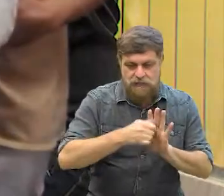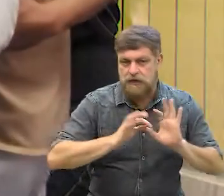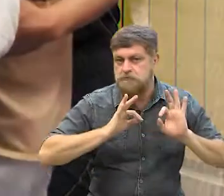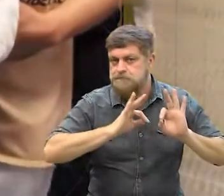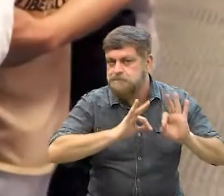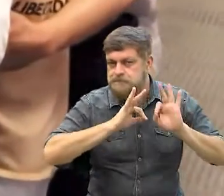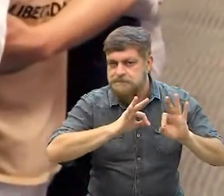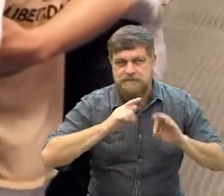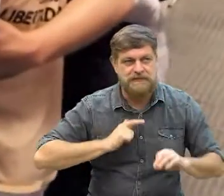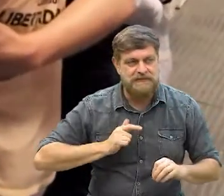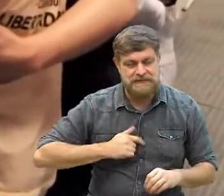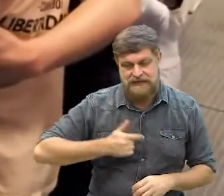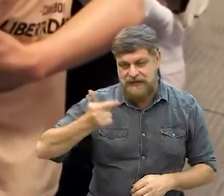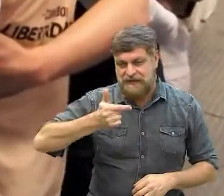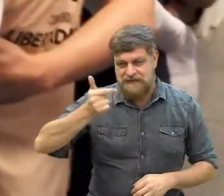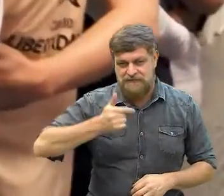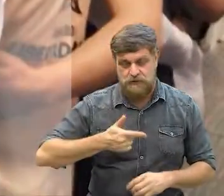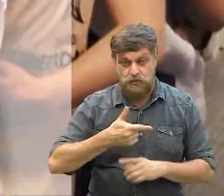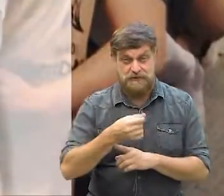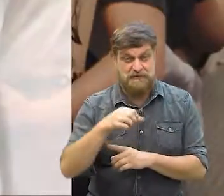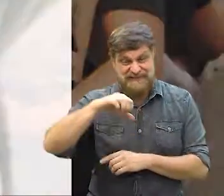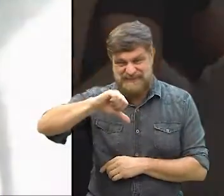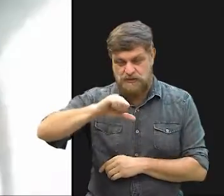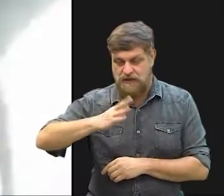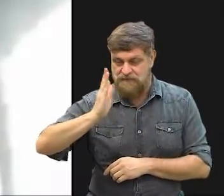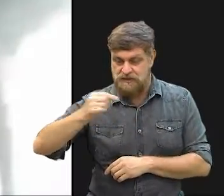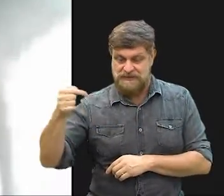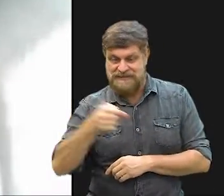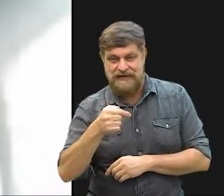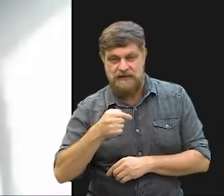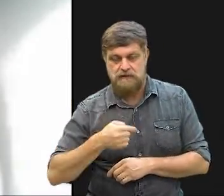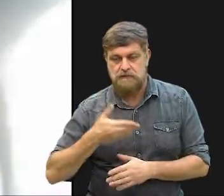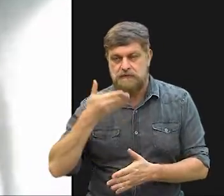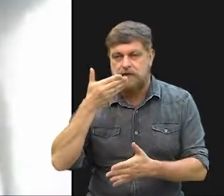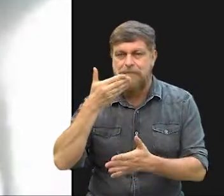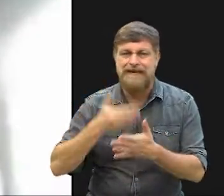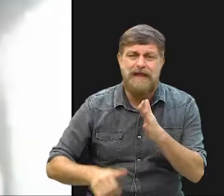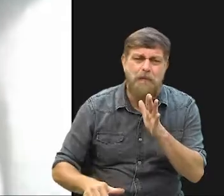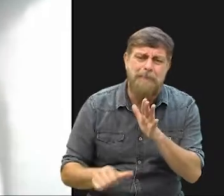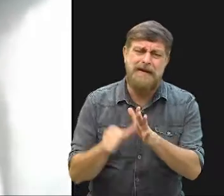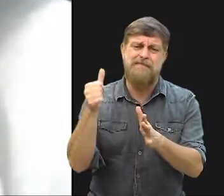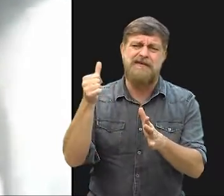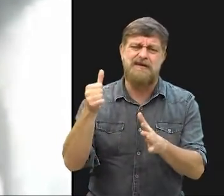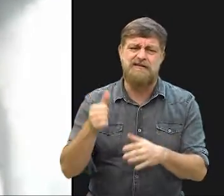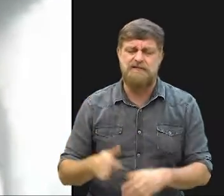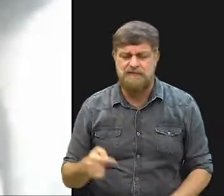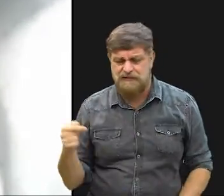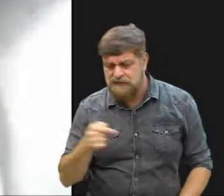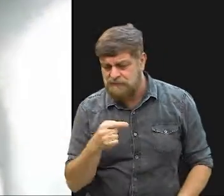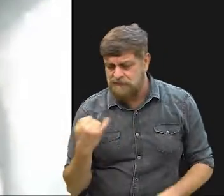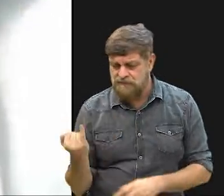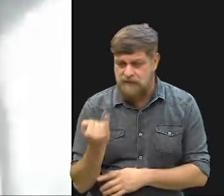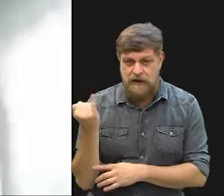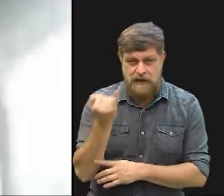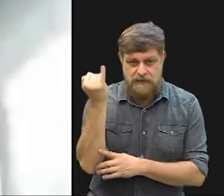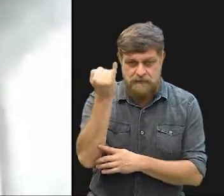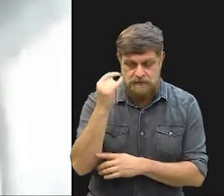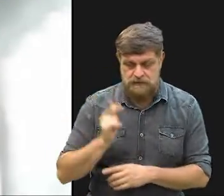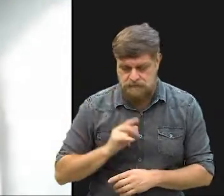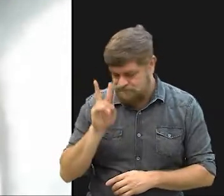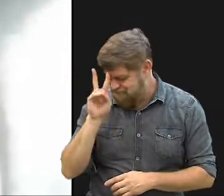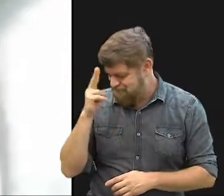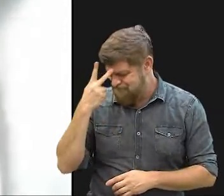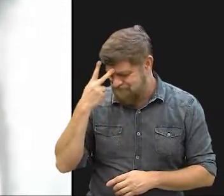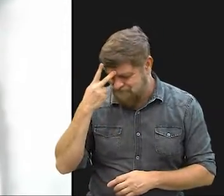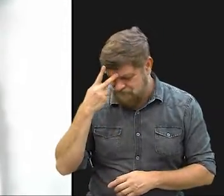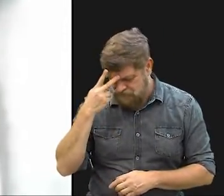equipe que tinha sido vice em 2019. E quando a gente perde o primeiro jogo, algo que foi muito importante é virar a chavinha,